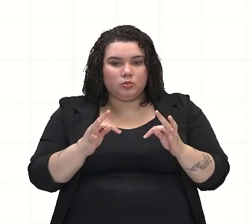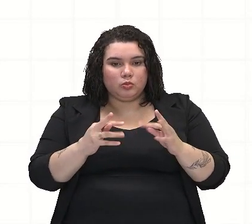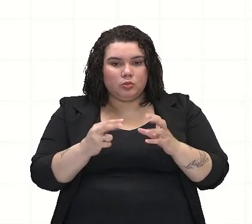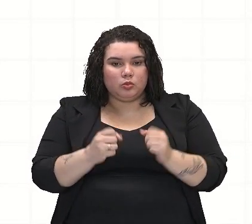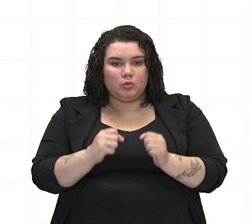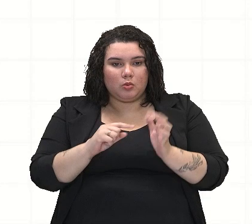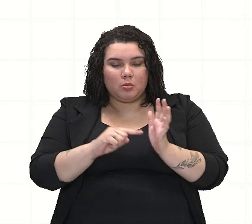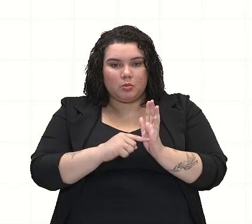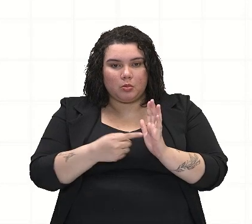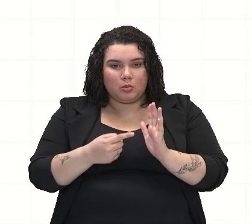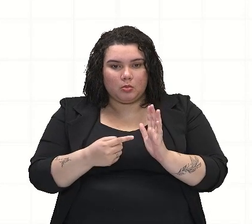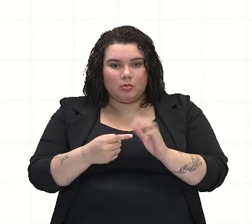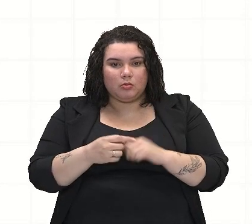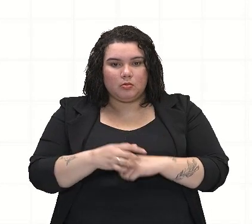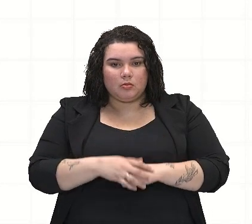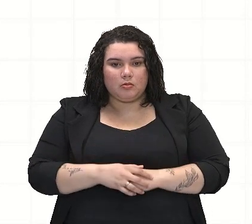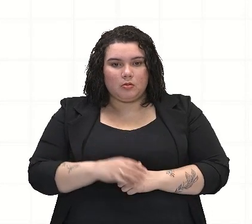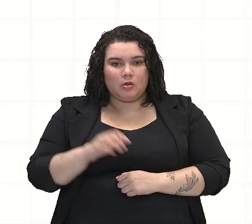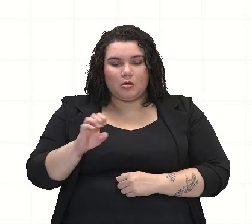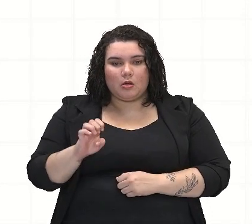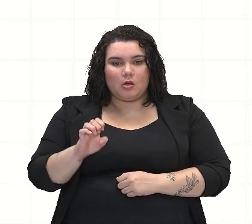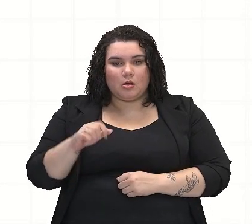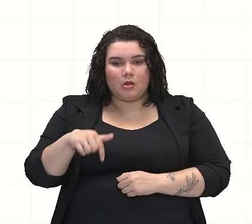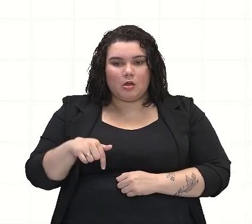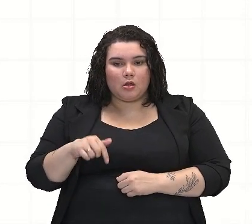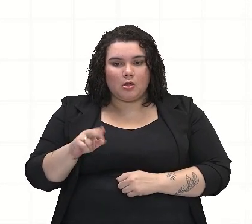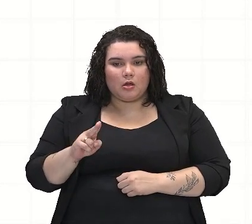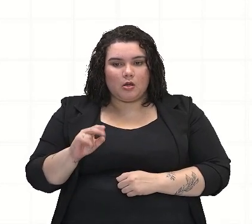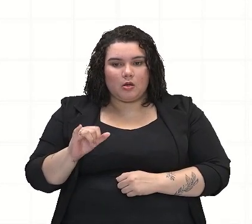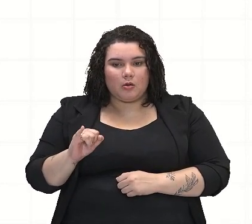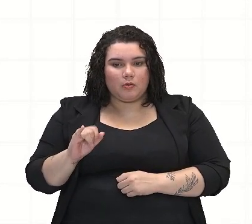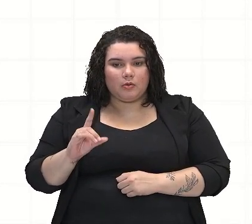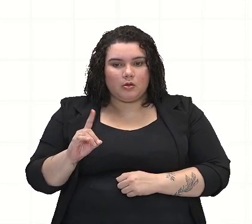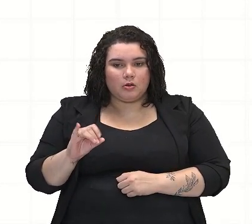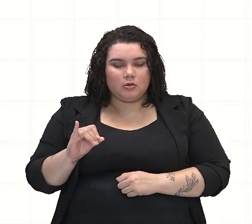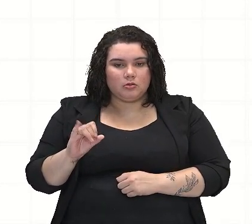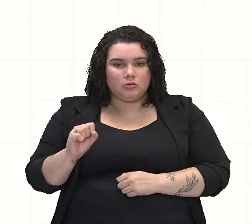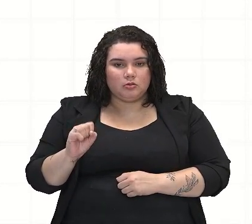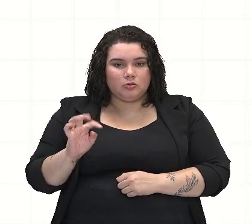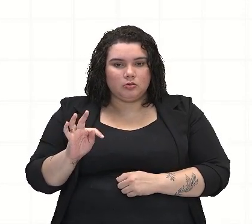palavra bonita, né? E que distantes das